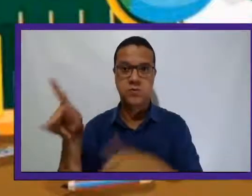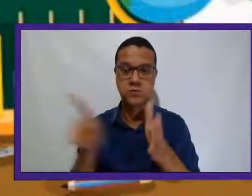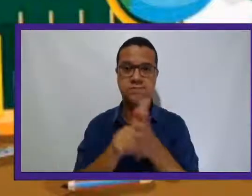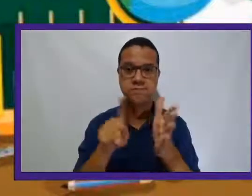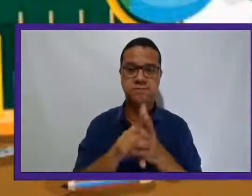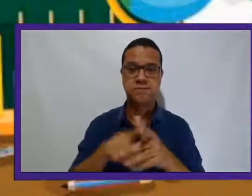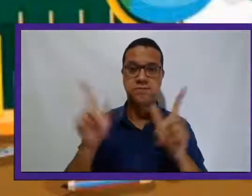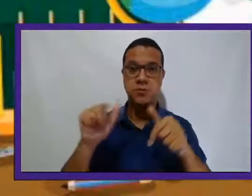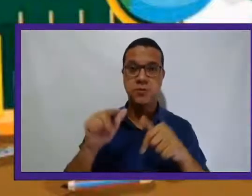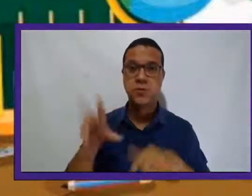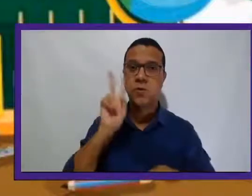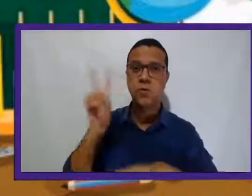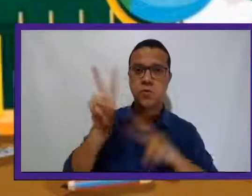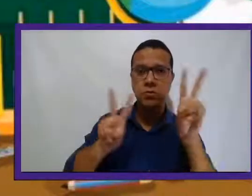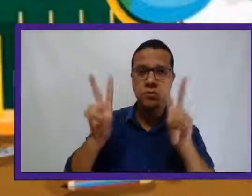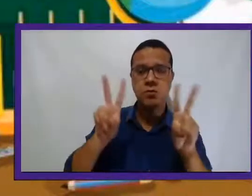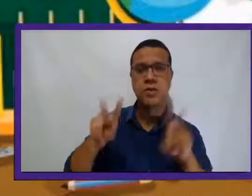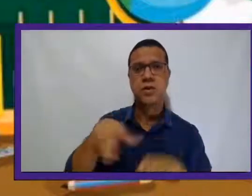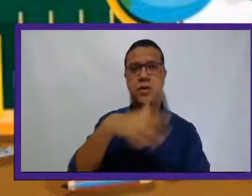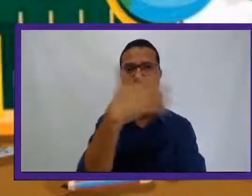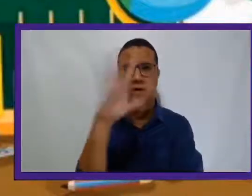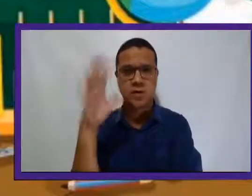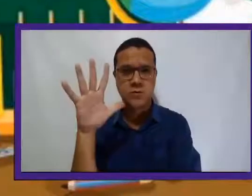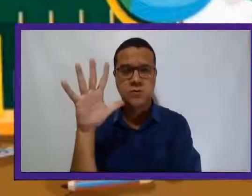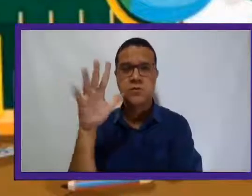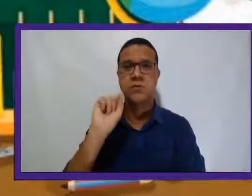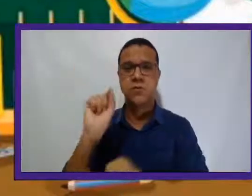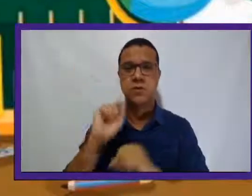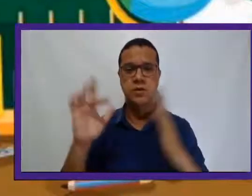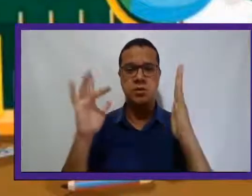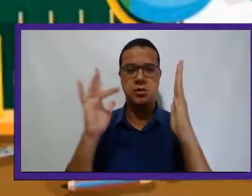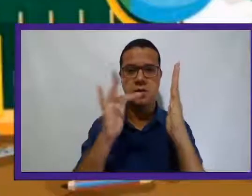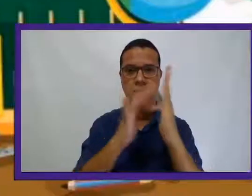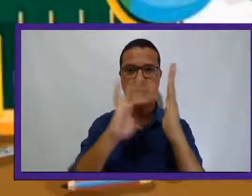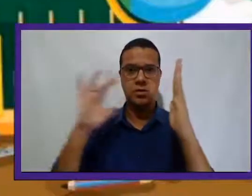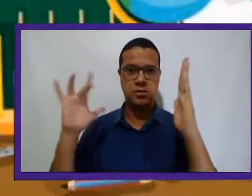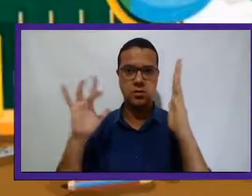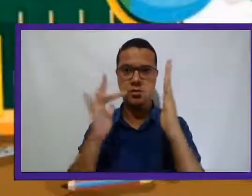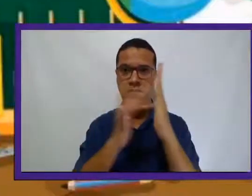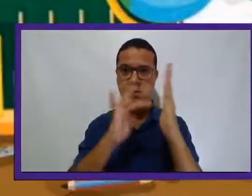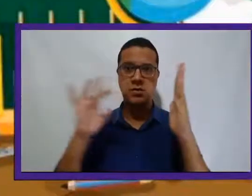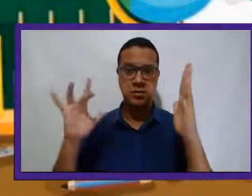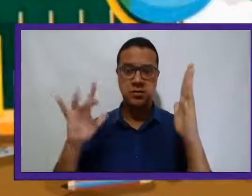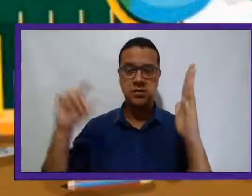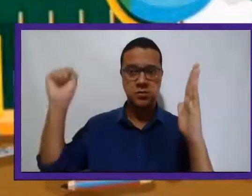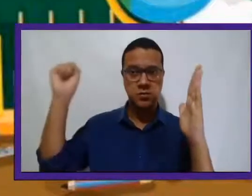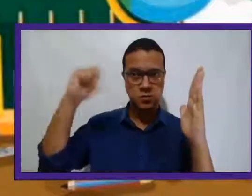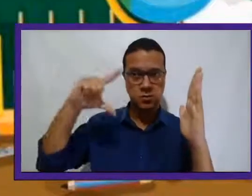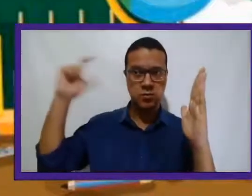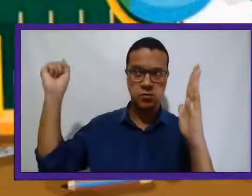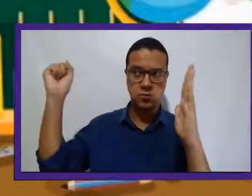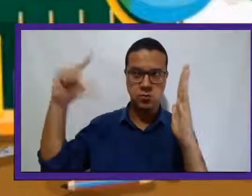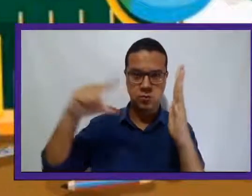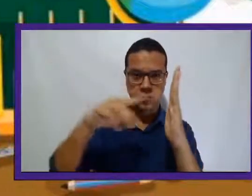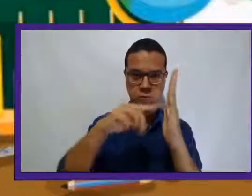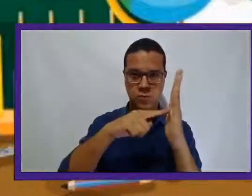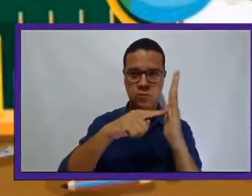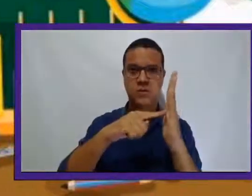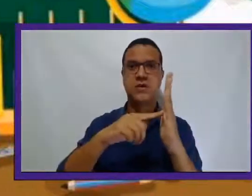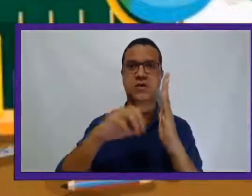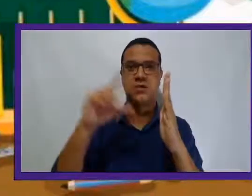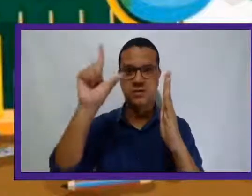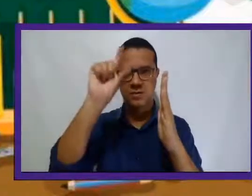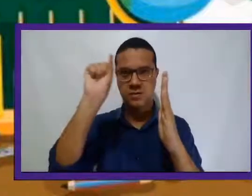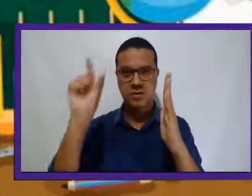toda a luz da Lua Que nós observamos É um reflexo do sol O sol está refletindo Sua luz ali